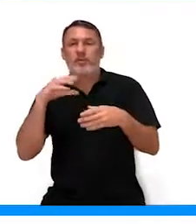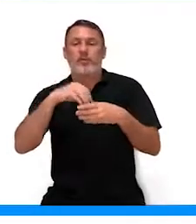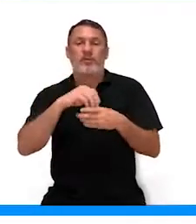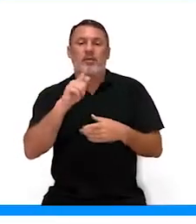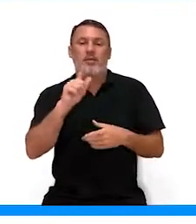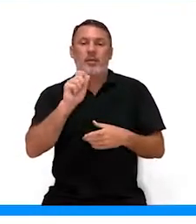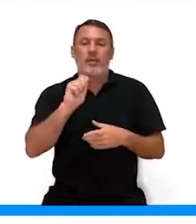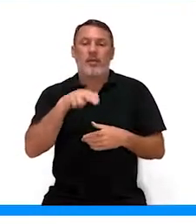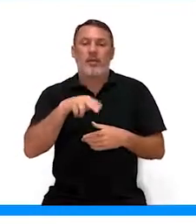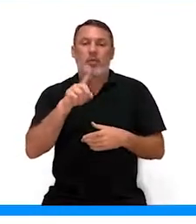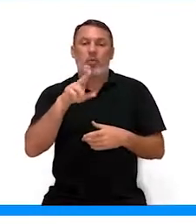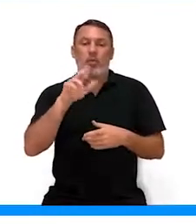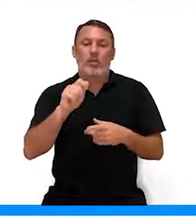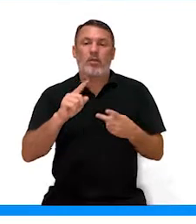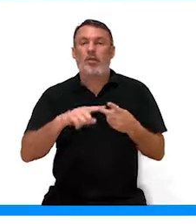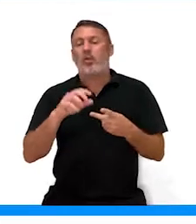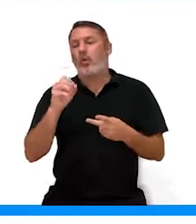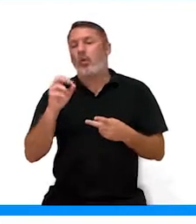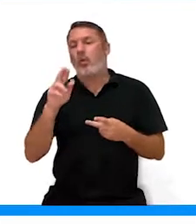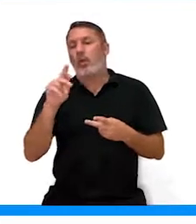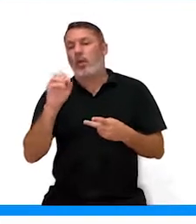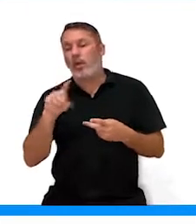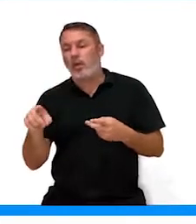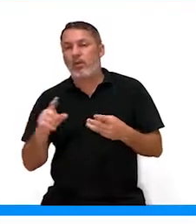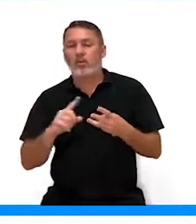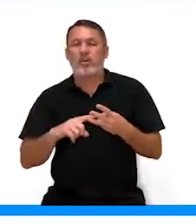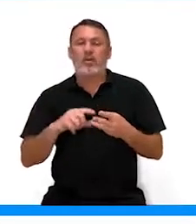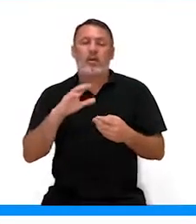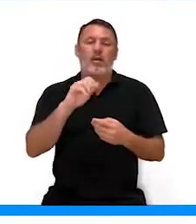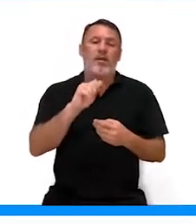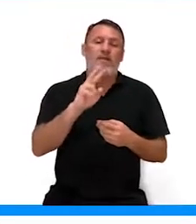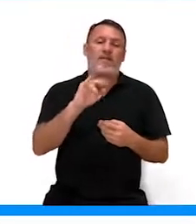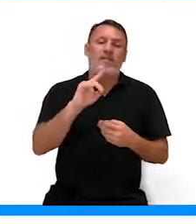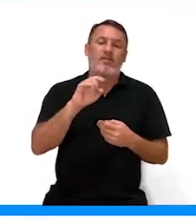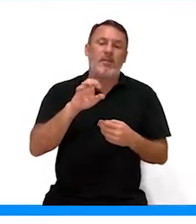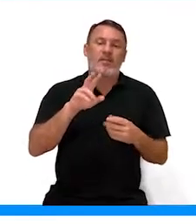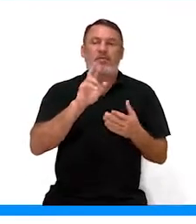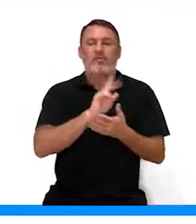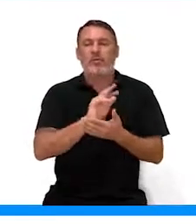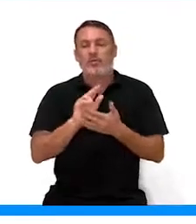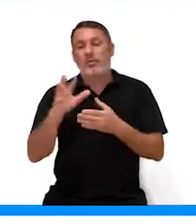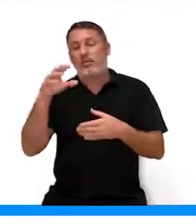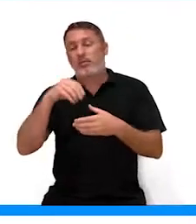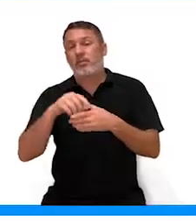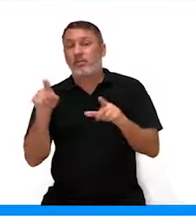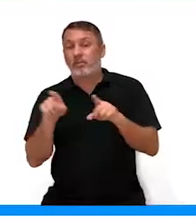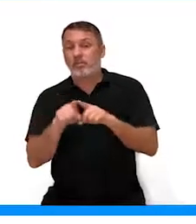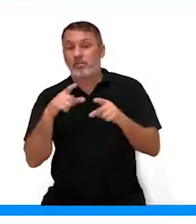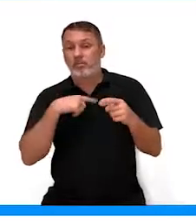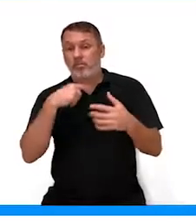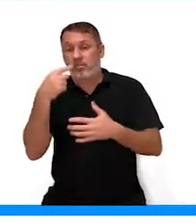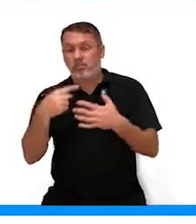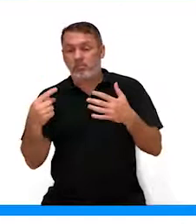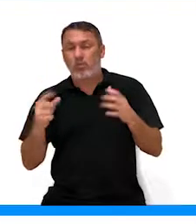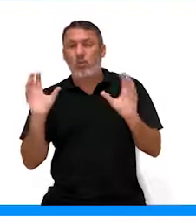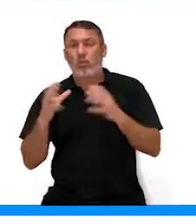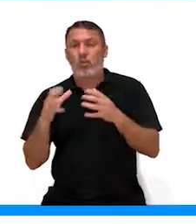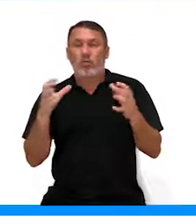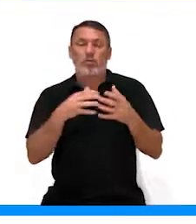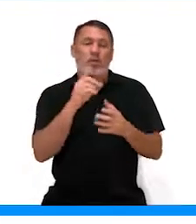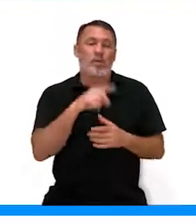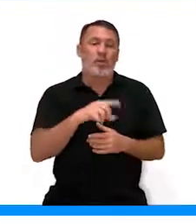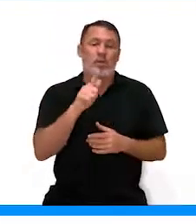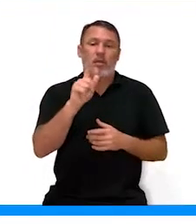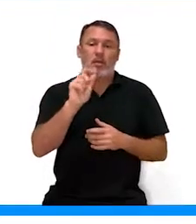corpo, revestir internamente as glândulas, os órgãos, determinadas cavidades. E eles podem